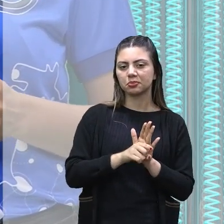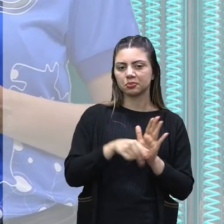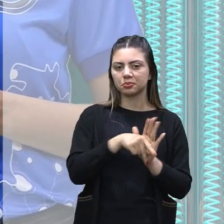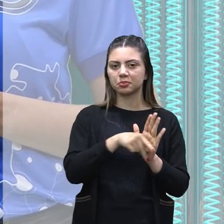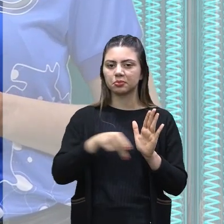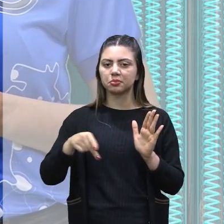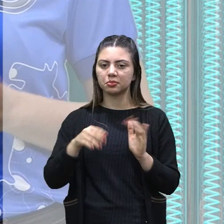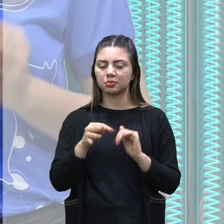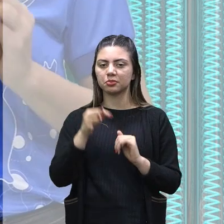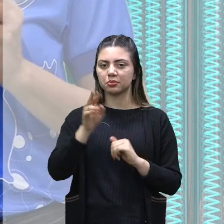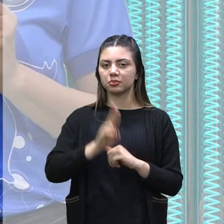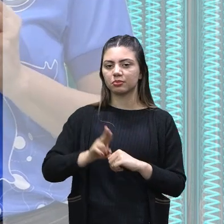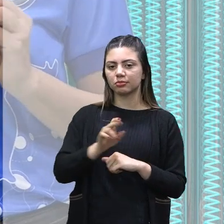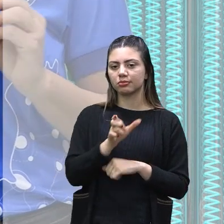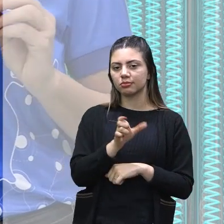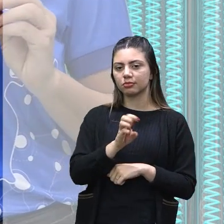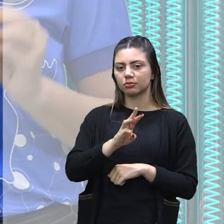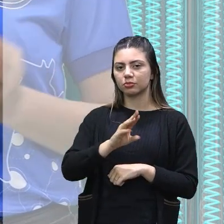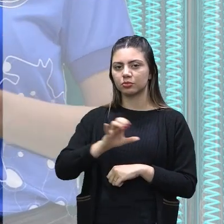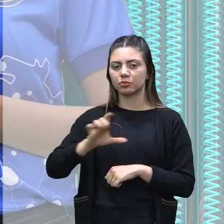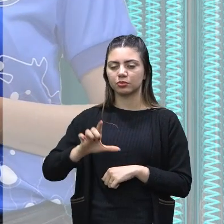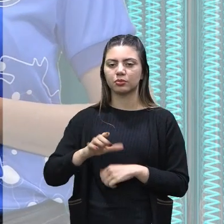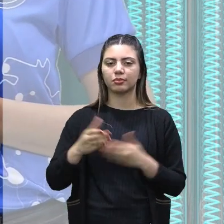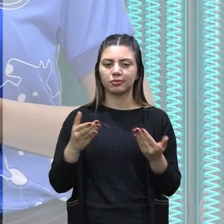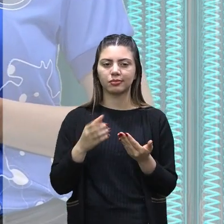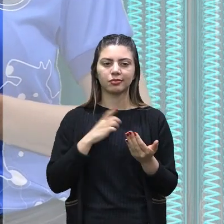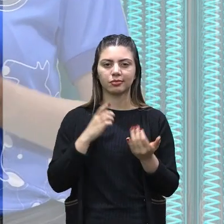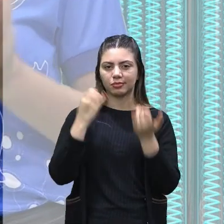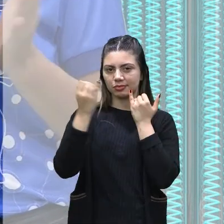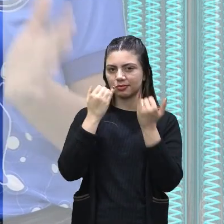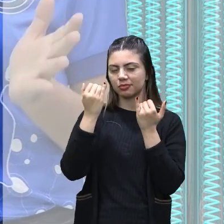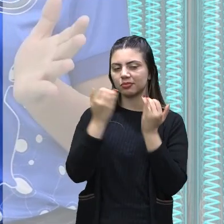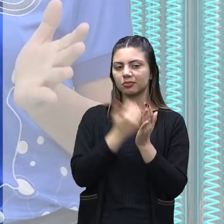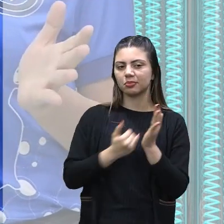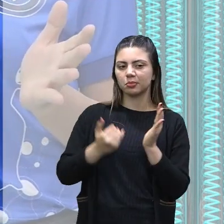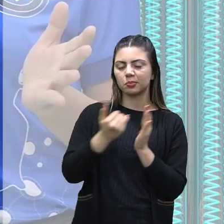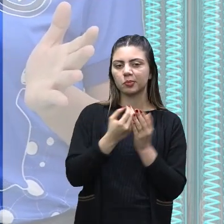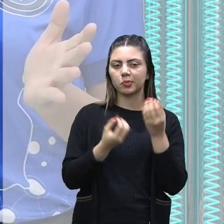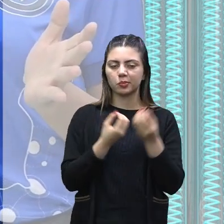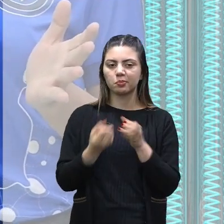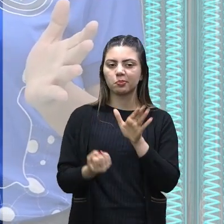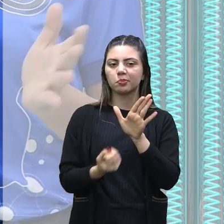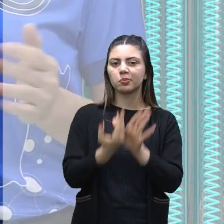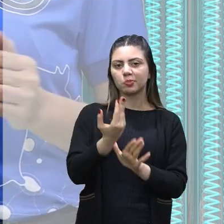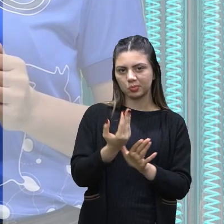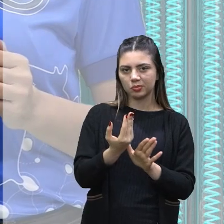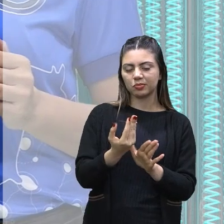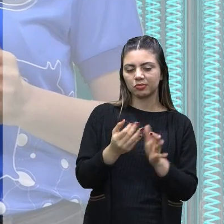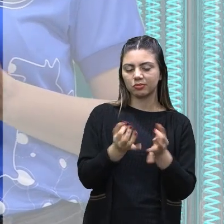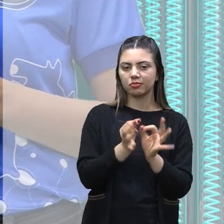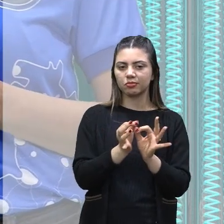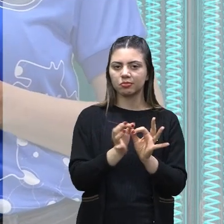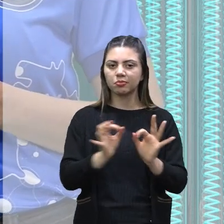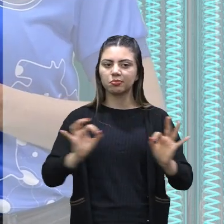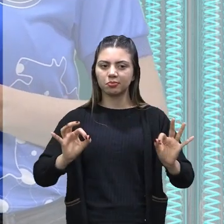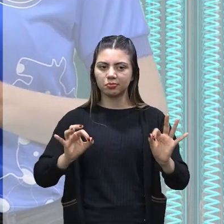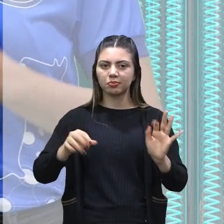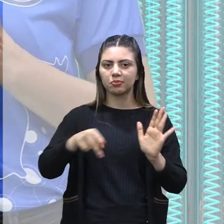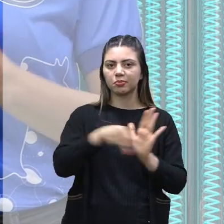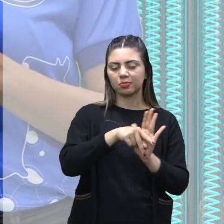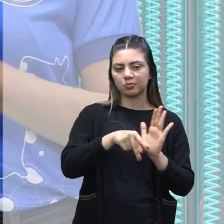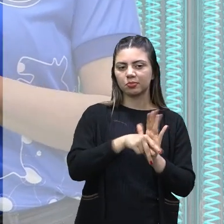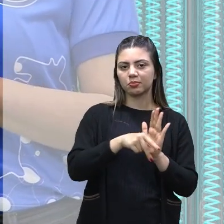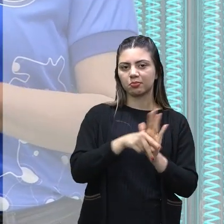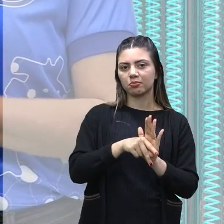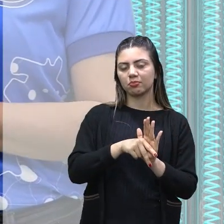ver um pouquinho mais desses detalhes para a gente formar uma frase na forma interrogativa com will. Acompanhe aqui comigo.